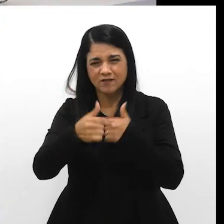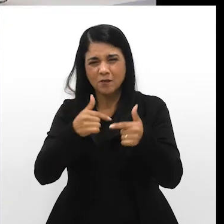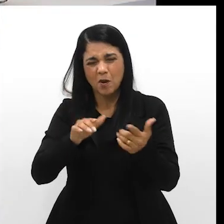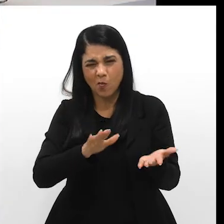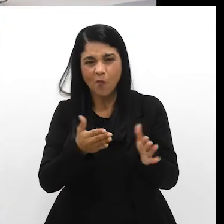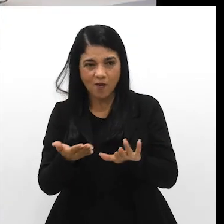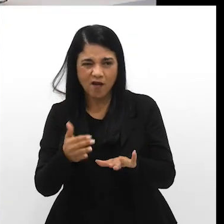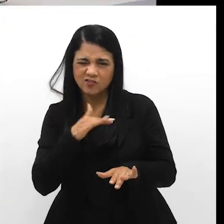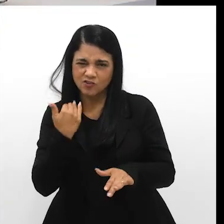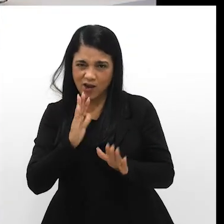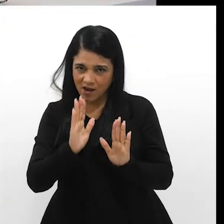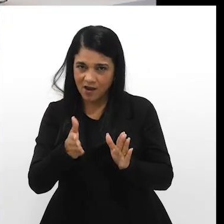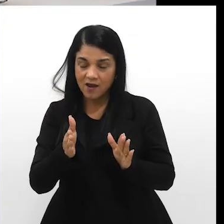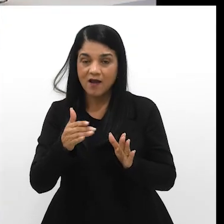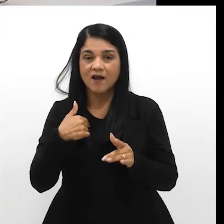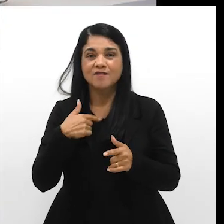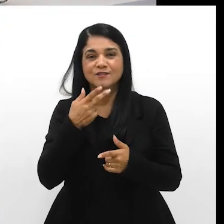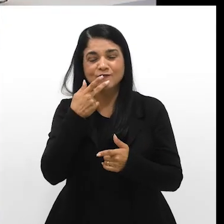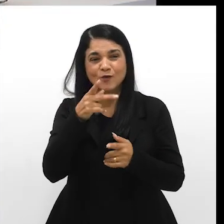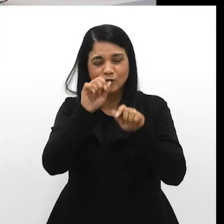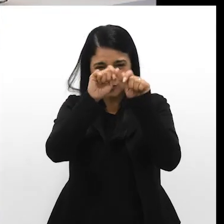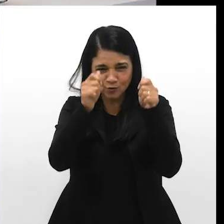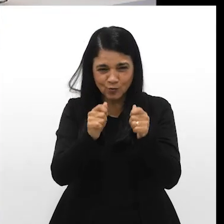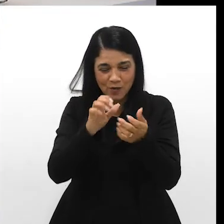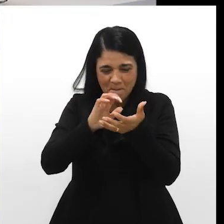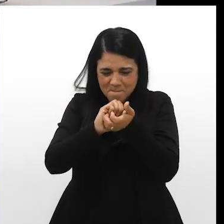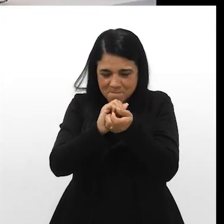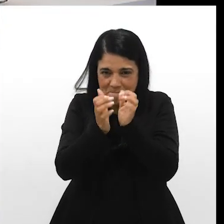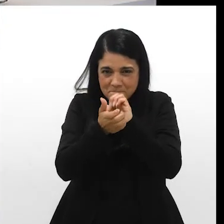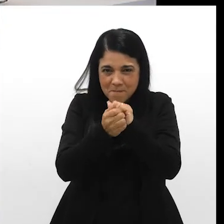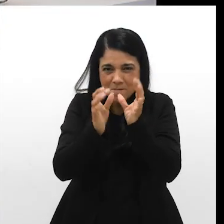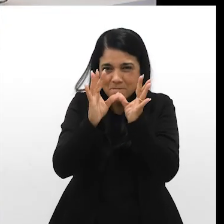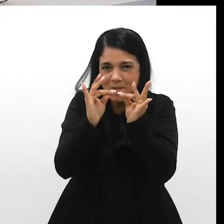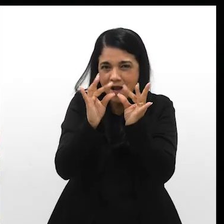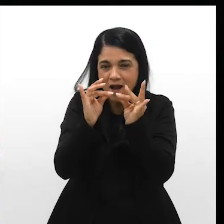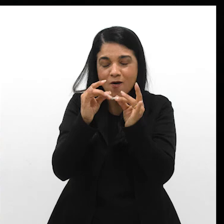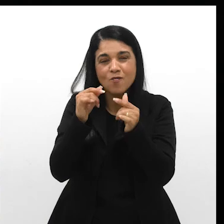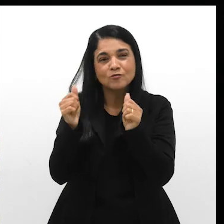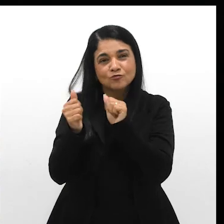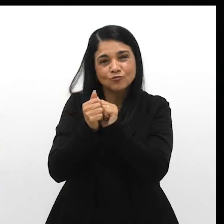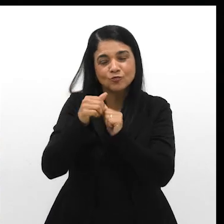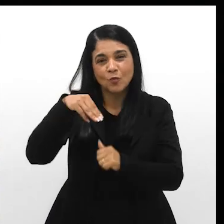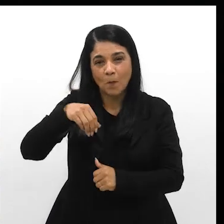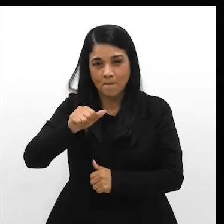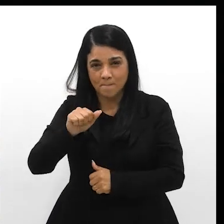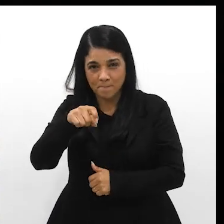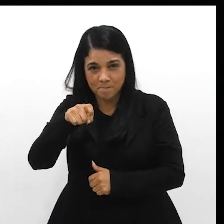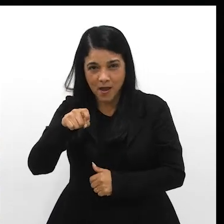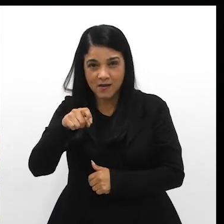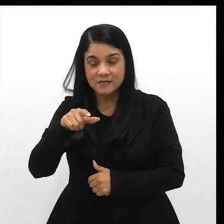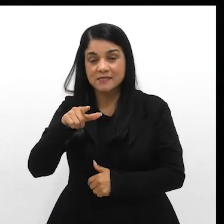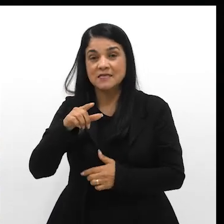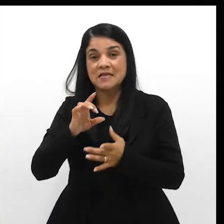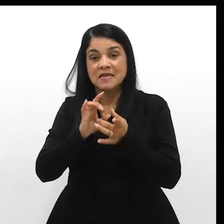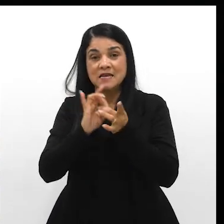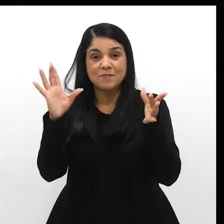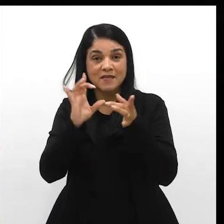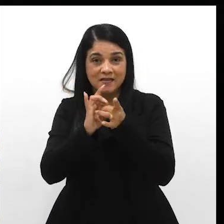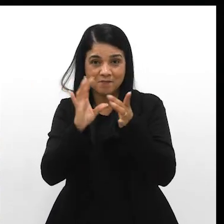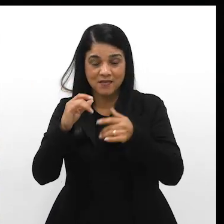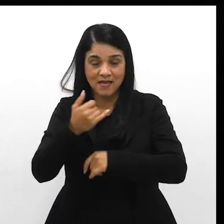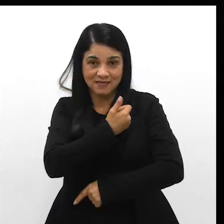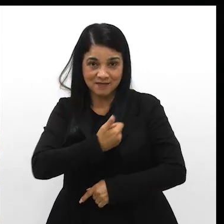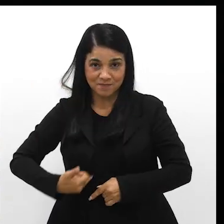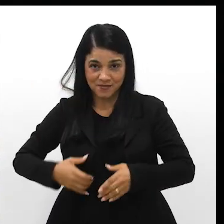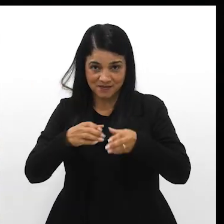Pamplona, nunca, né? Ele já faleceu, mas Stoessel também era... Você falou da escultura em barro, né? No ano que eu trabalhei com o Max no Liberdade, Liberdade da